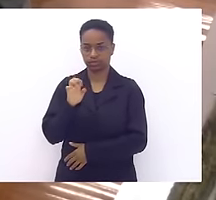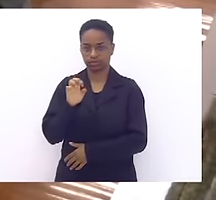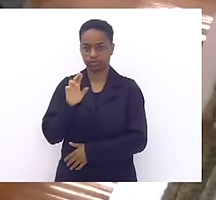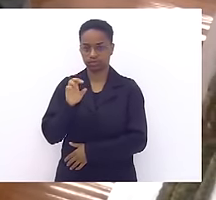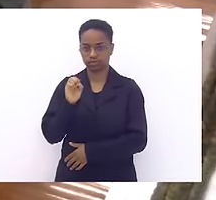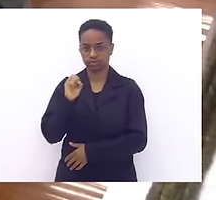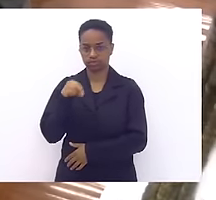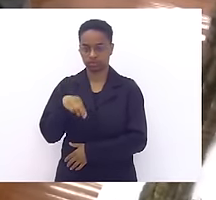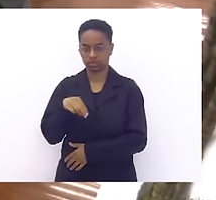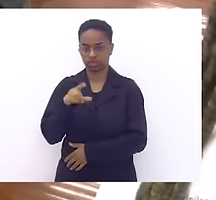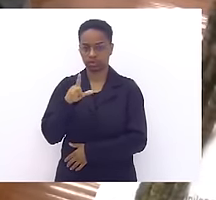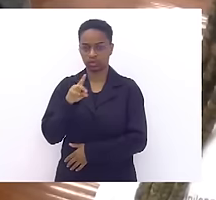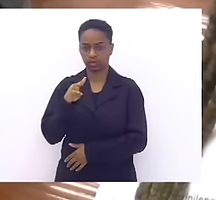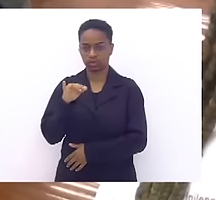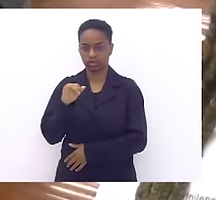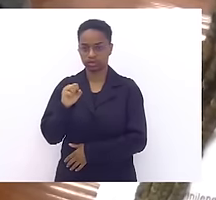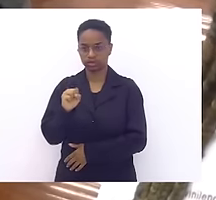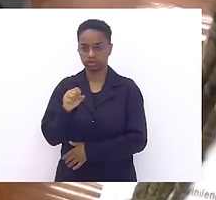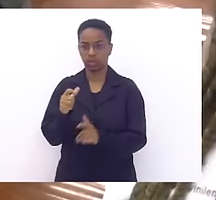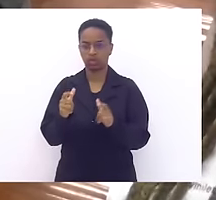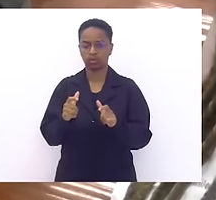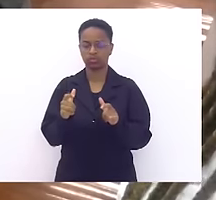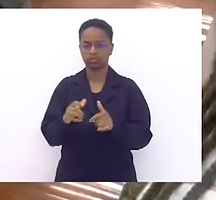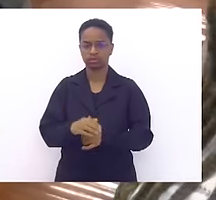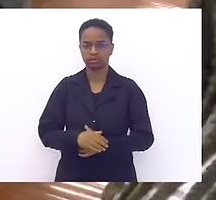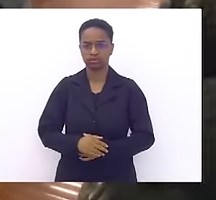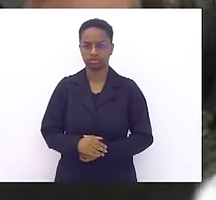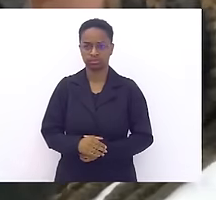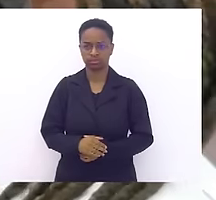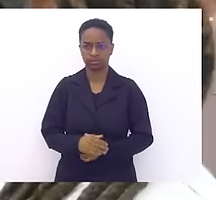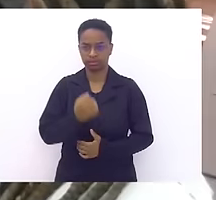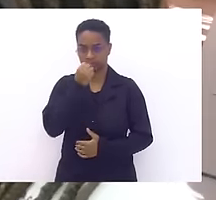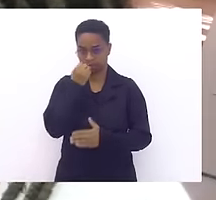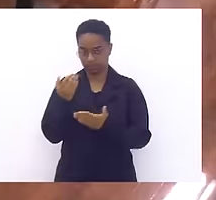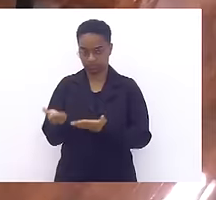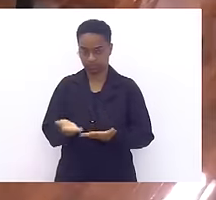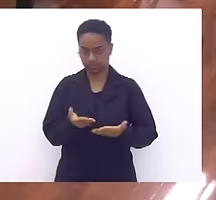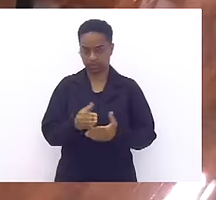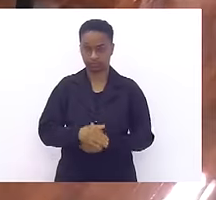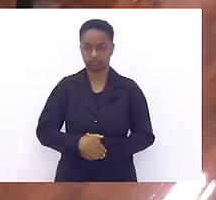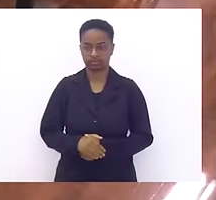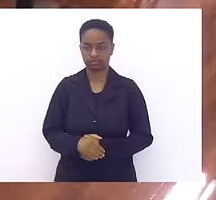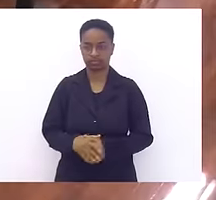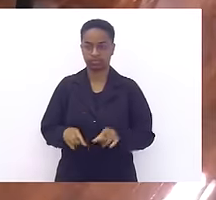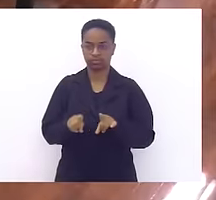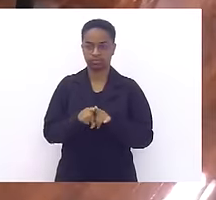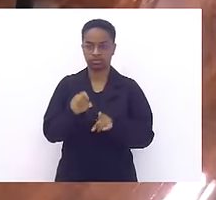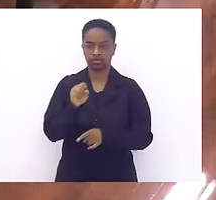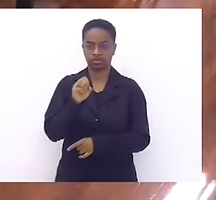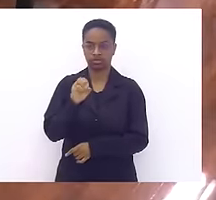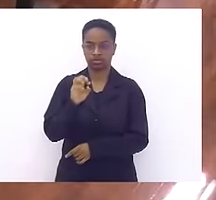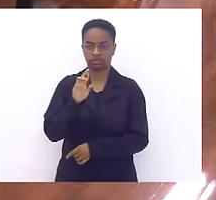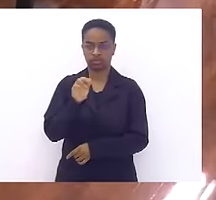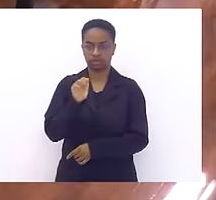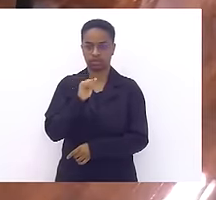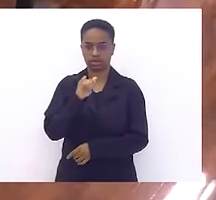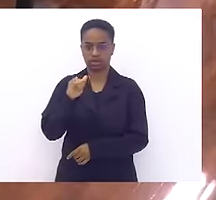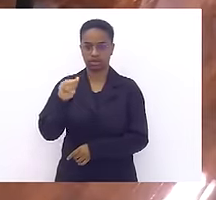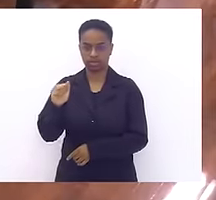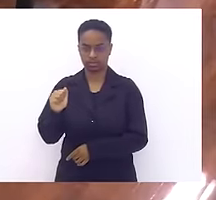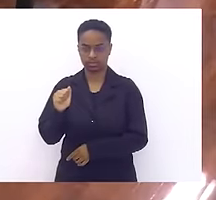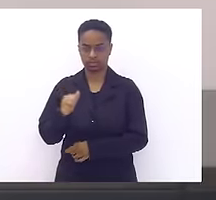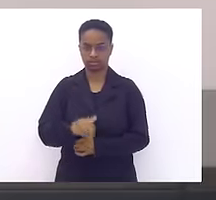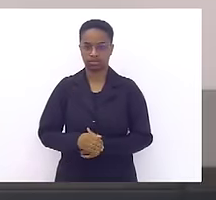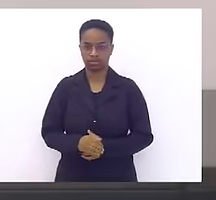Jefferson Luiz Costa Silva onde é que tá o doutor bem vindo a senhora Soraia Basílio